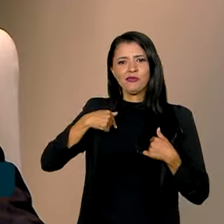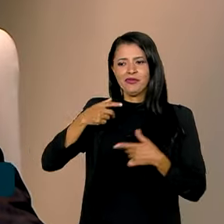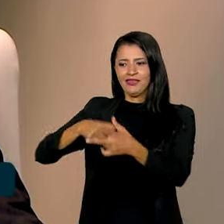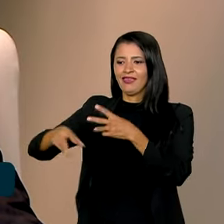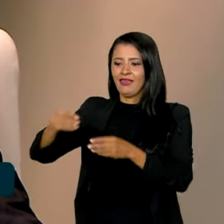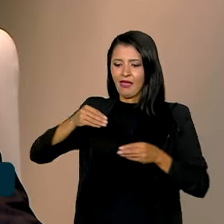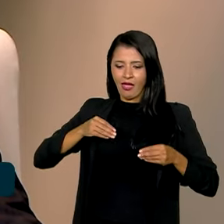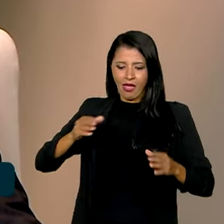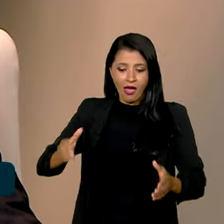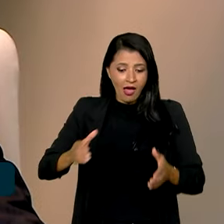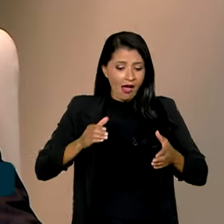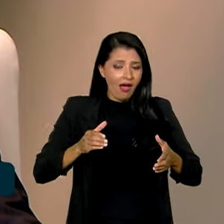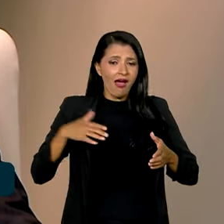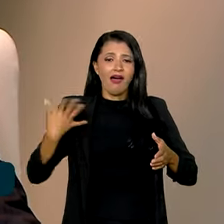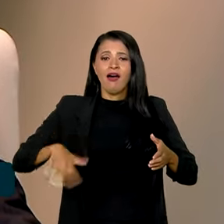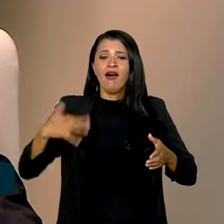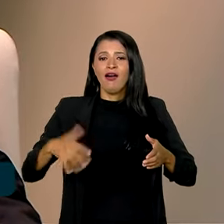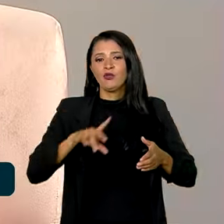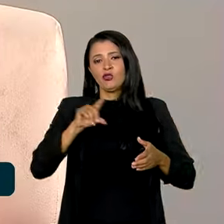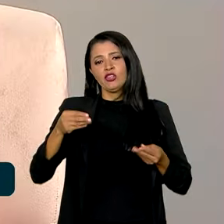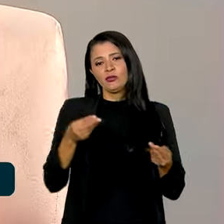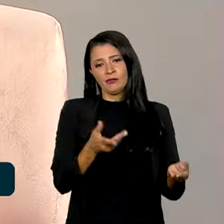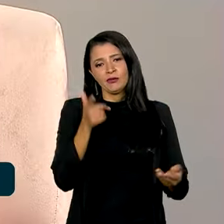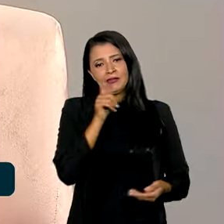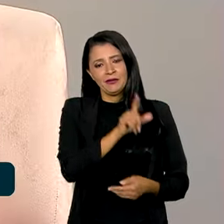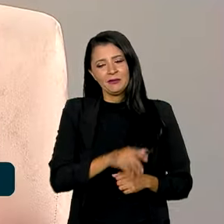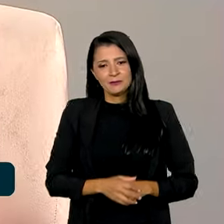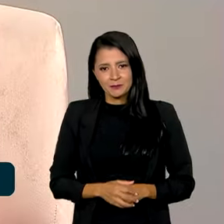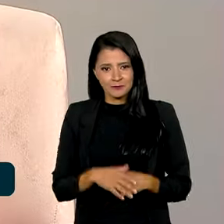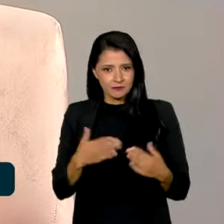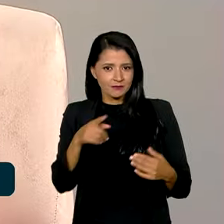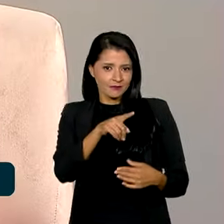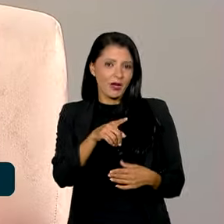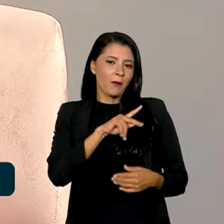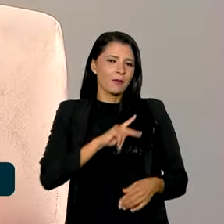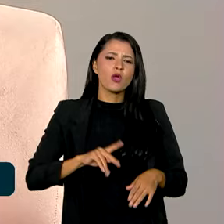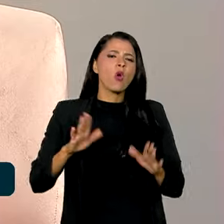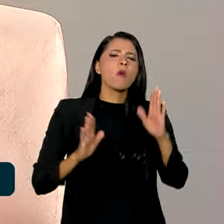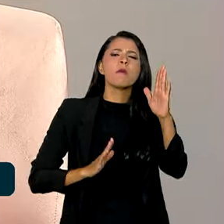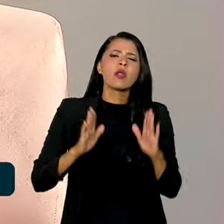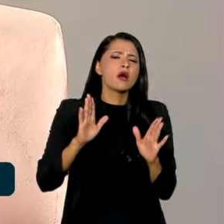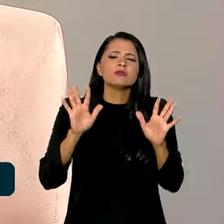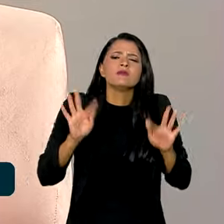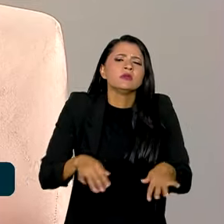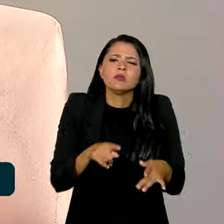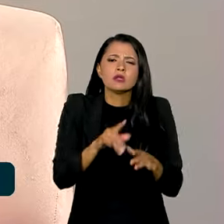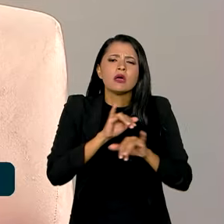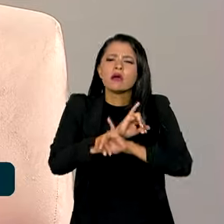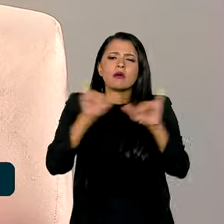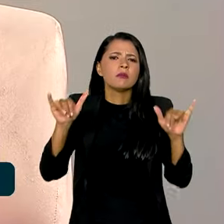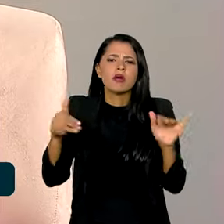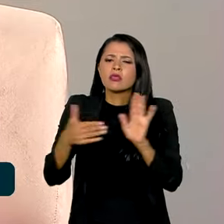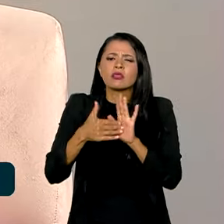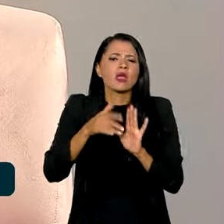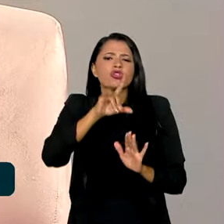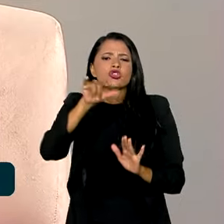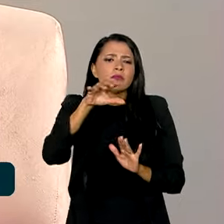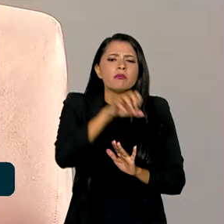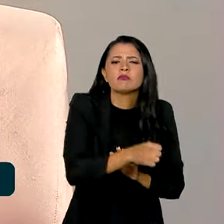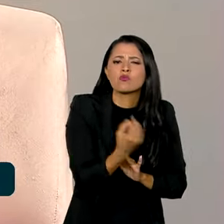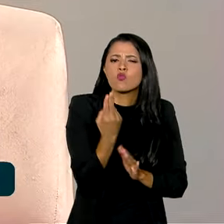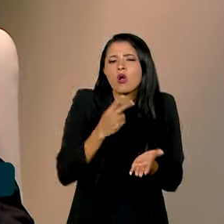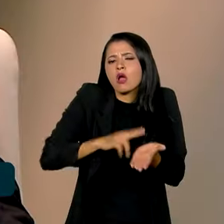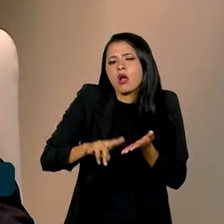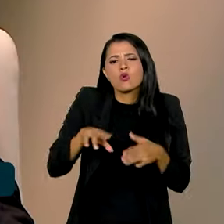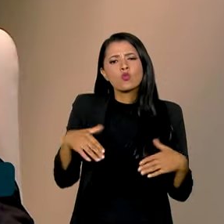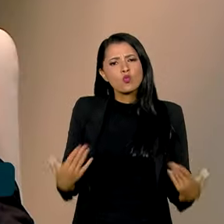que ele conseguiu entregar para ela naquele dia. Para reforçar, então, presidente, qual que é o prazo da campanha, né? Até quando dá para adotar uma cartinha